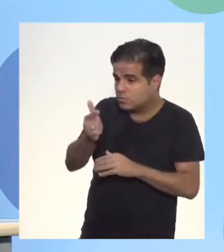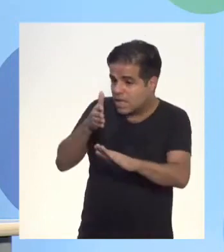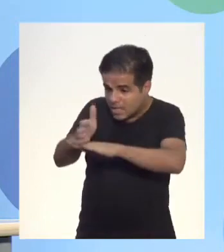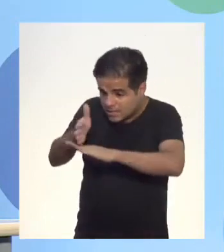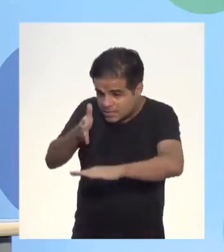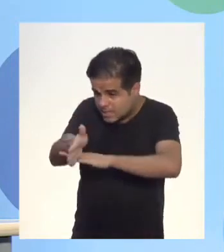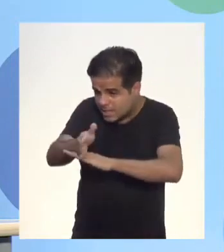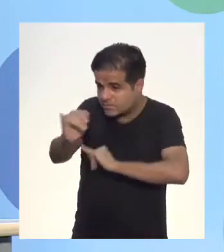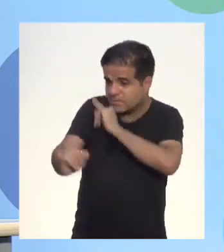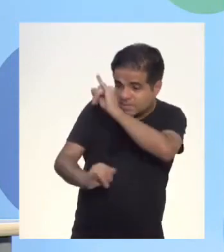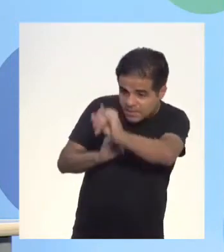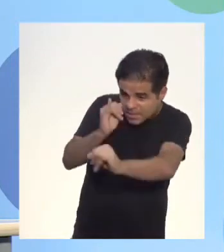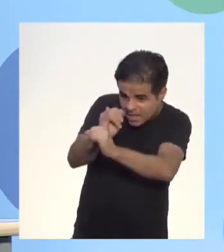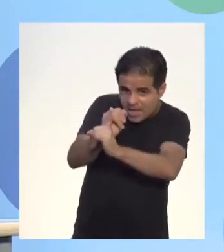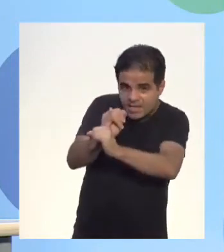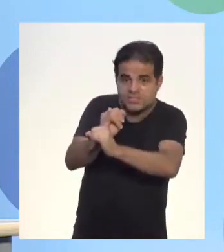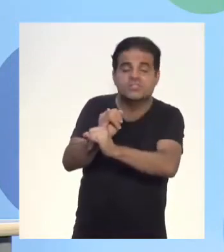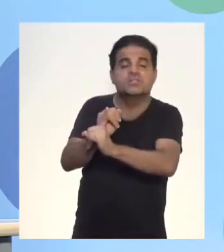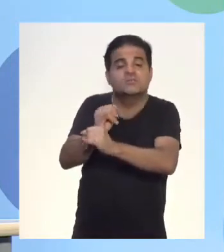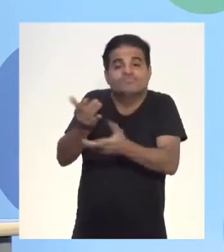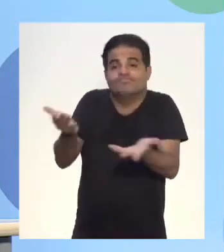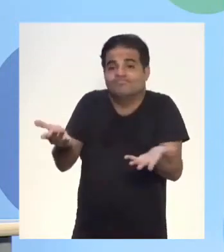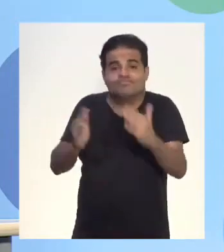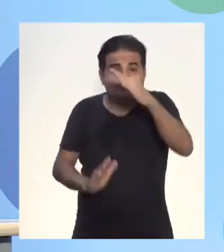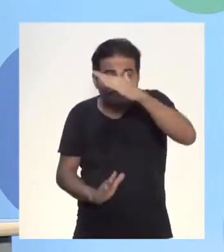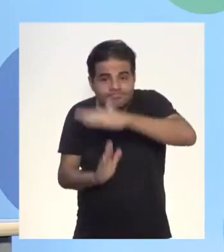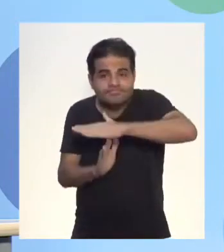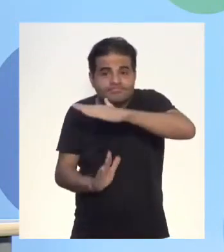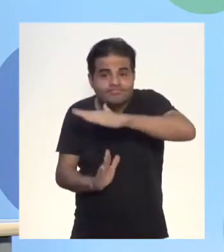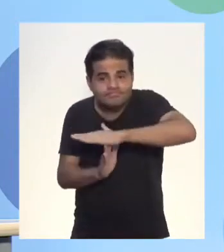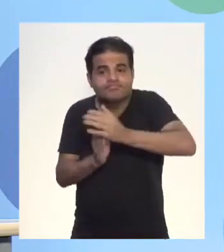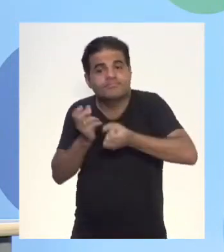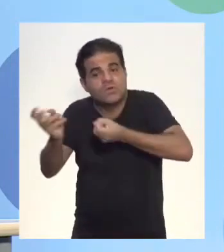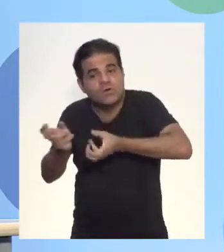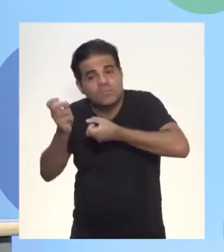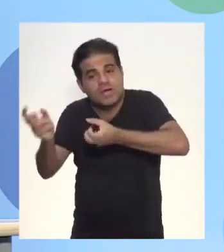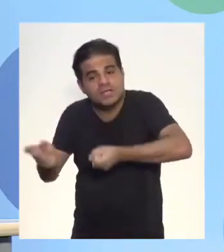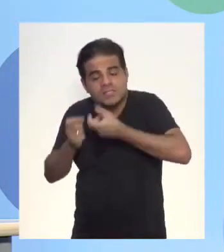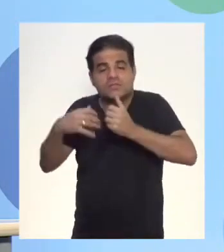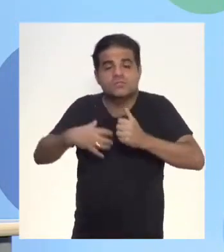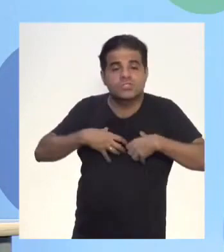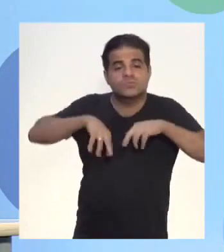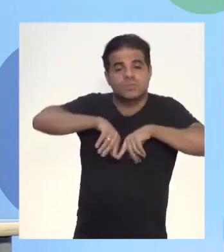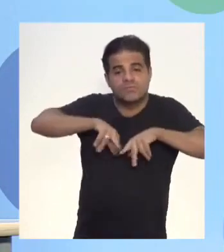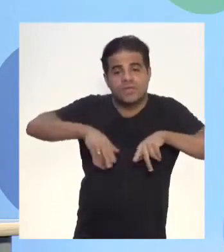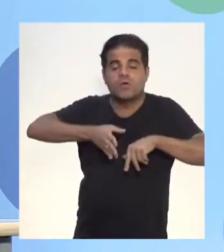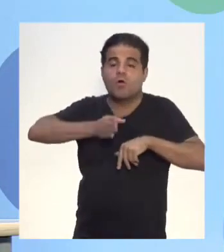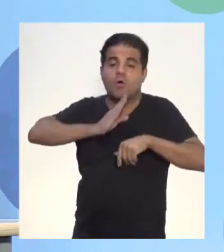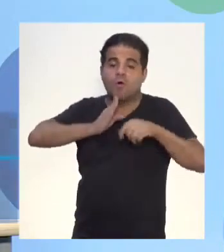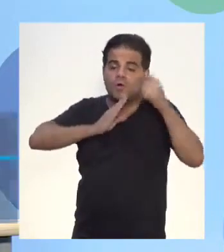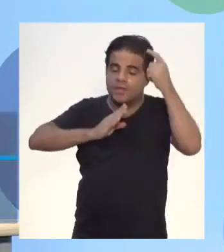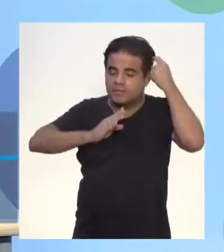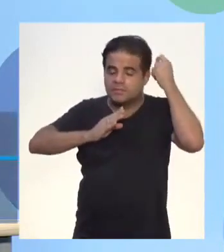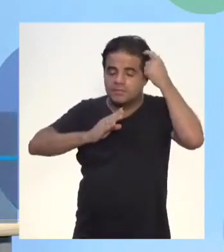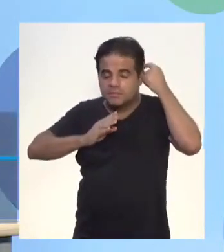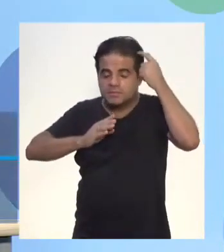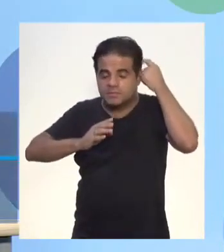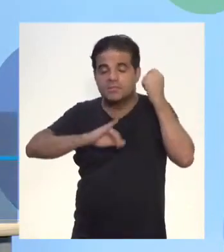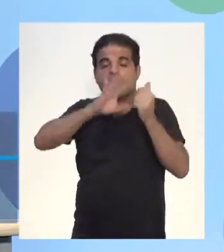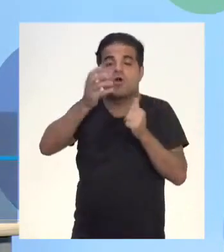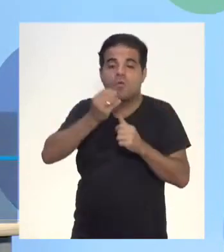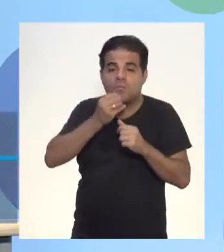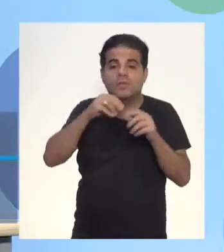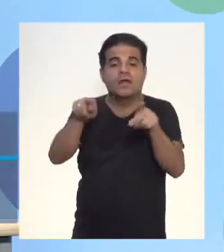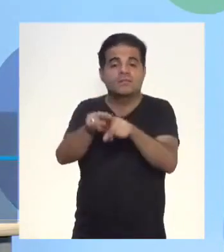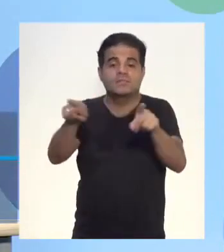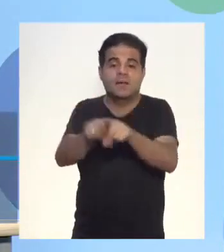acesso à internet, nós temos aí um impeditivo, não só da informação, de tipos diferentes de conhecimento e de oportunidades também.